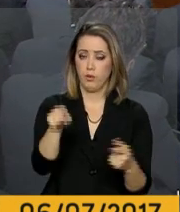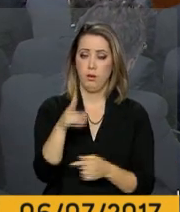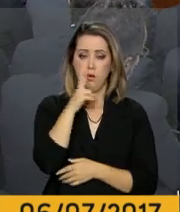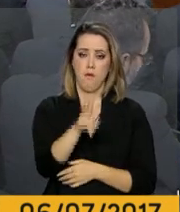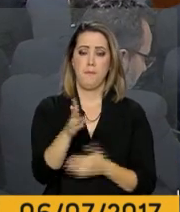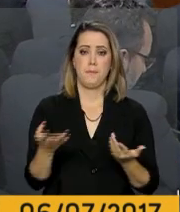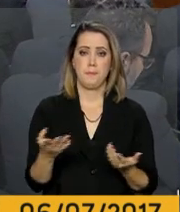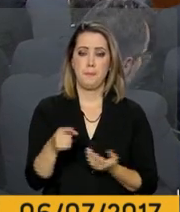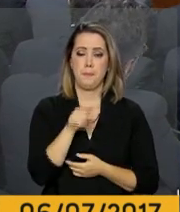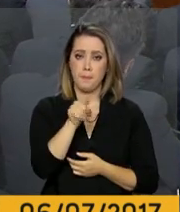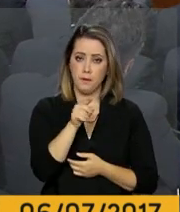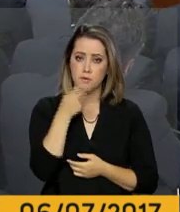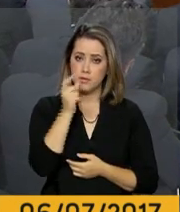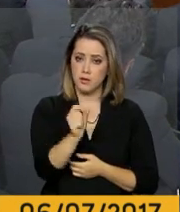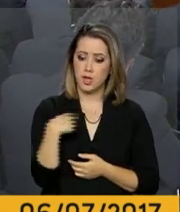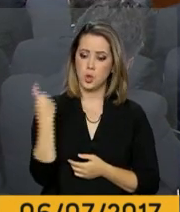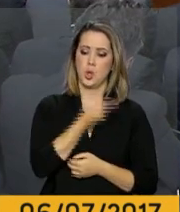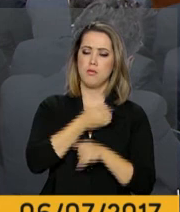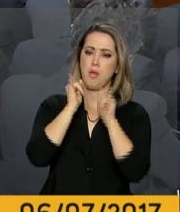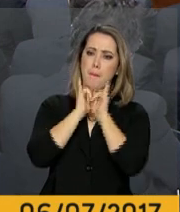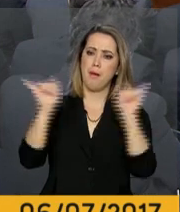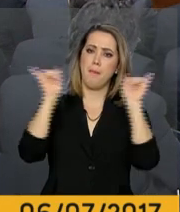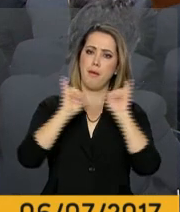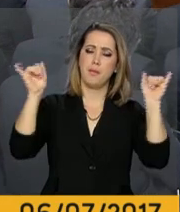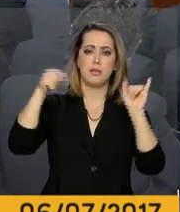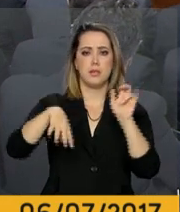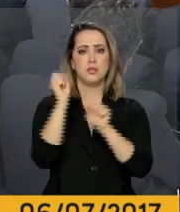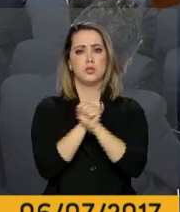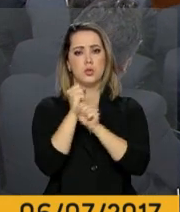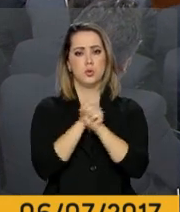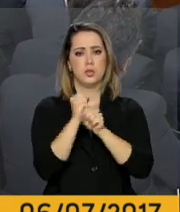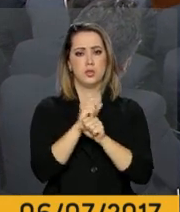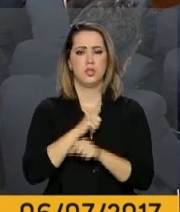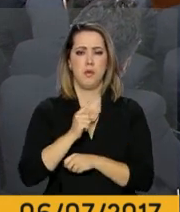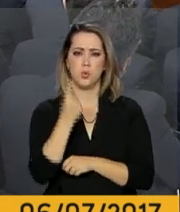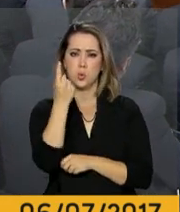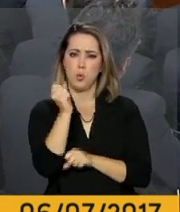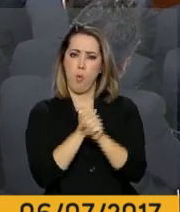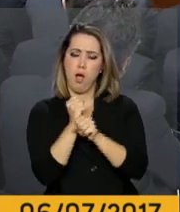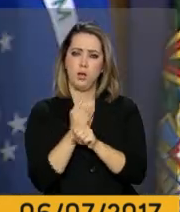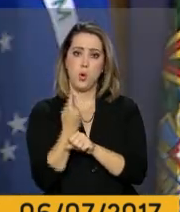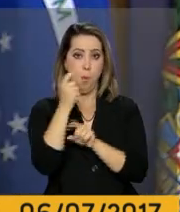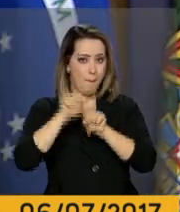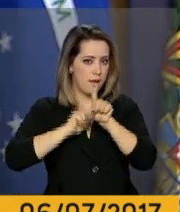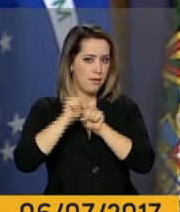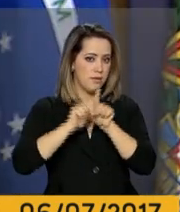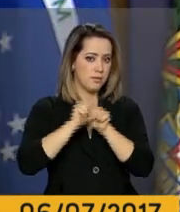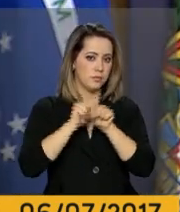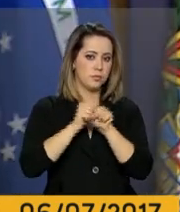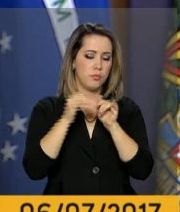quando você diz nós lançamos já neste ano nós temos um ano e 300